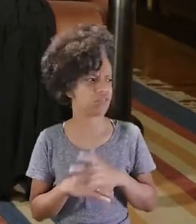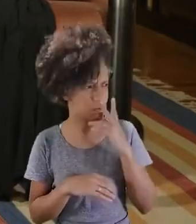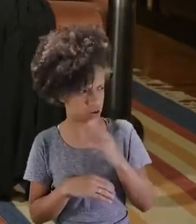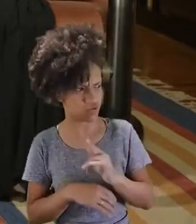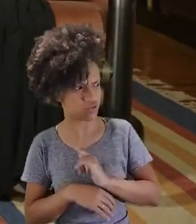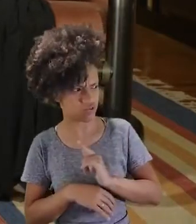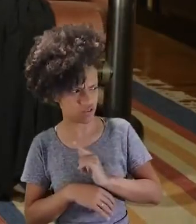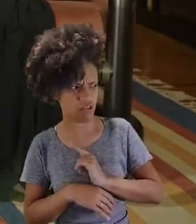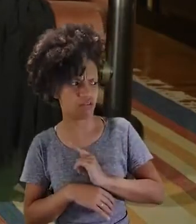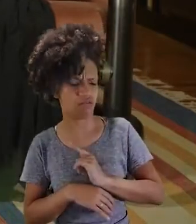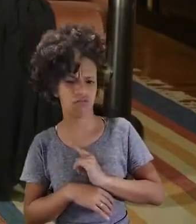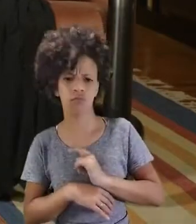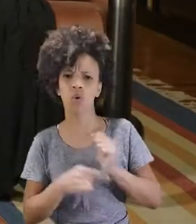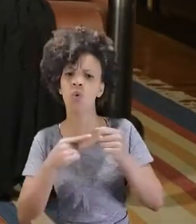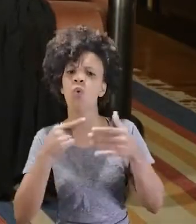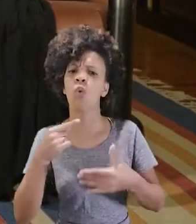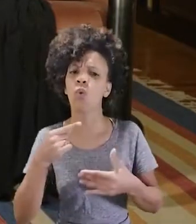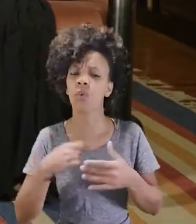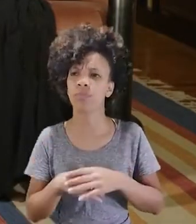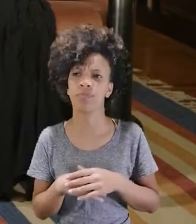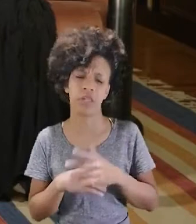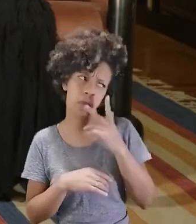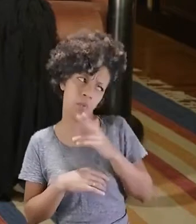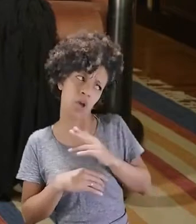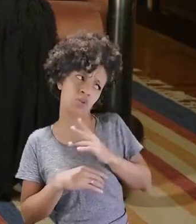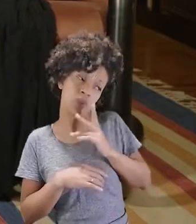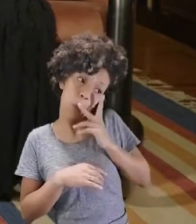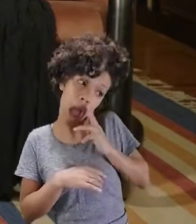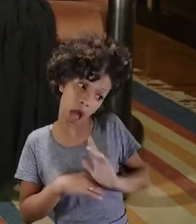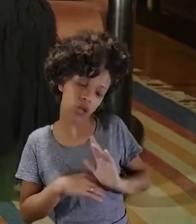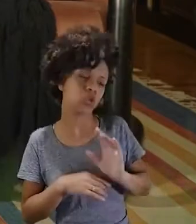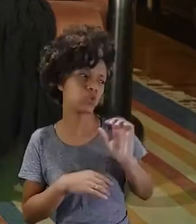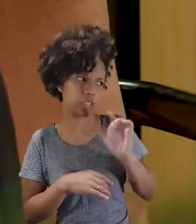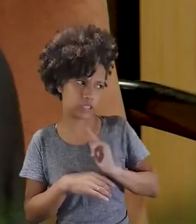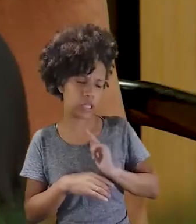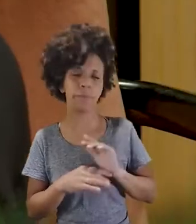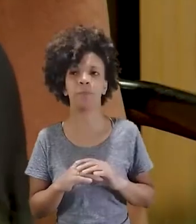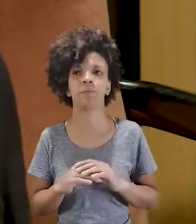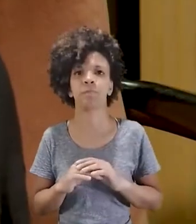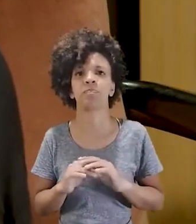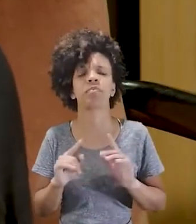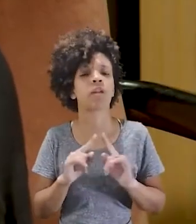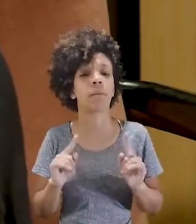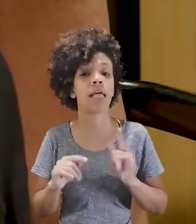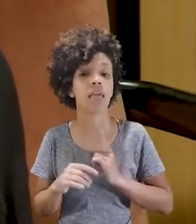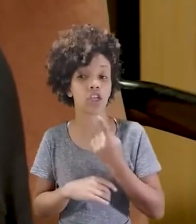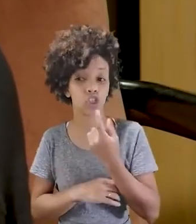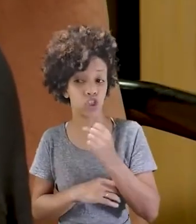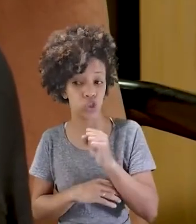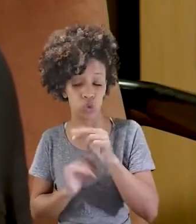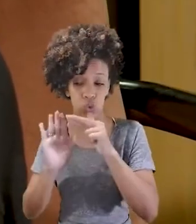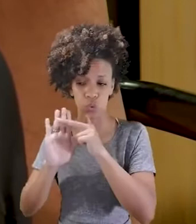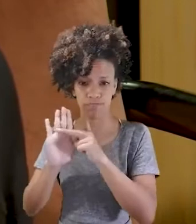e eu acho que tem internet eu acho que deve ter ele ele tem